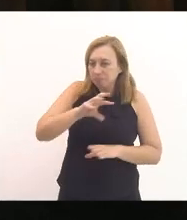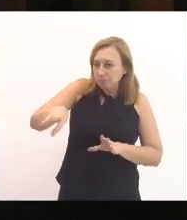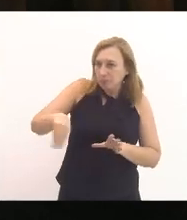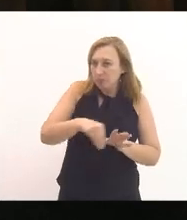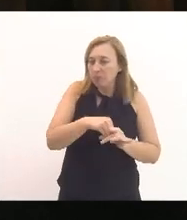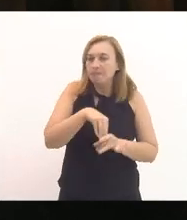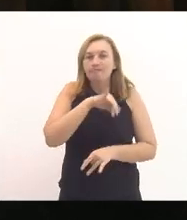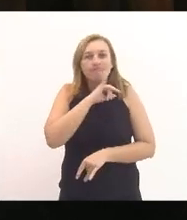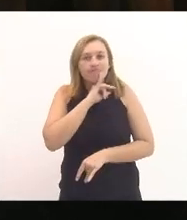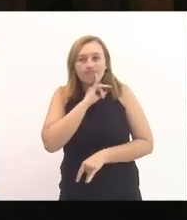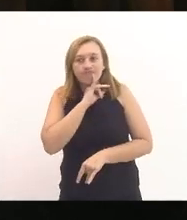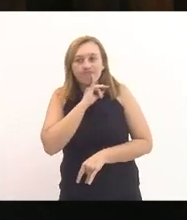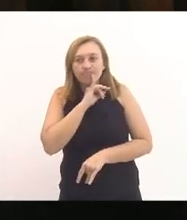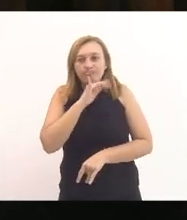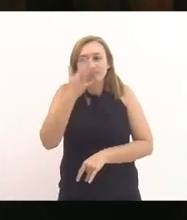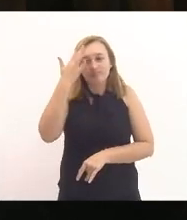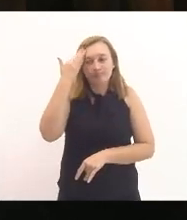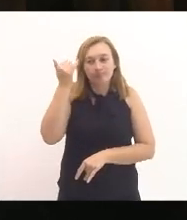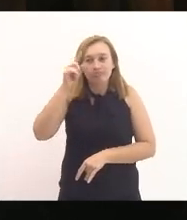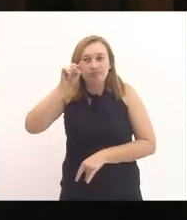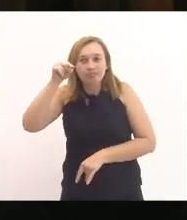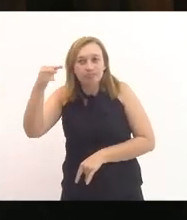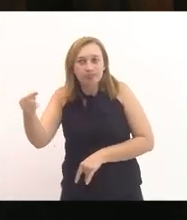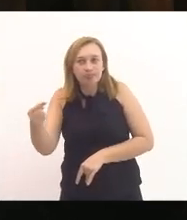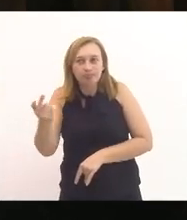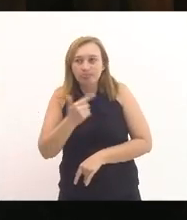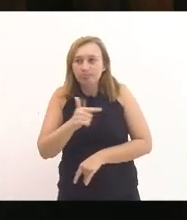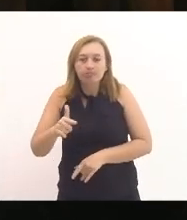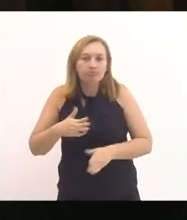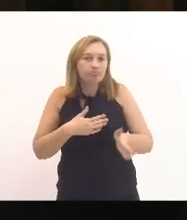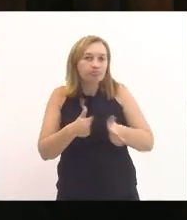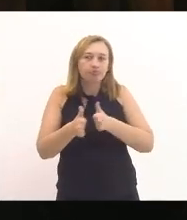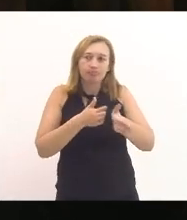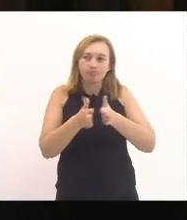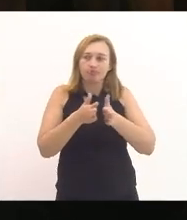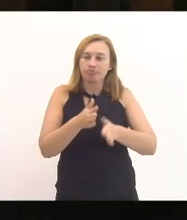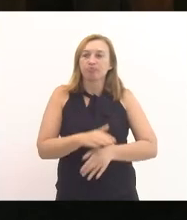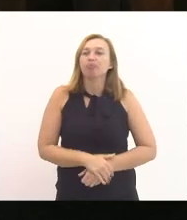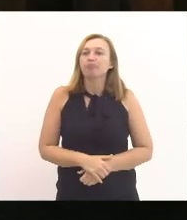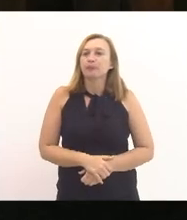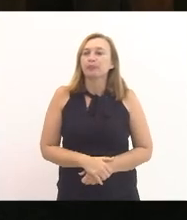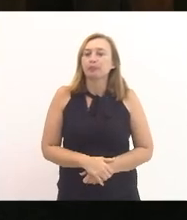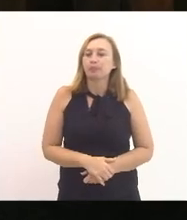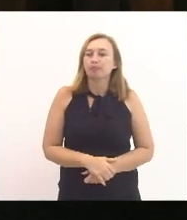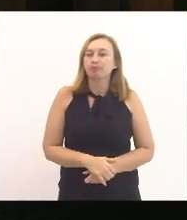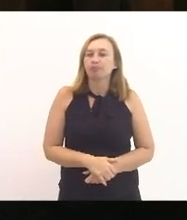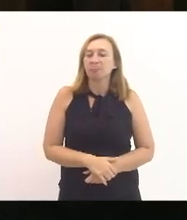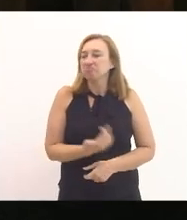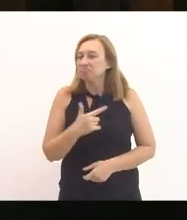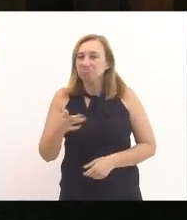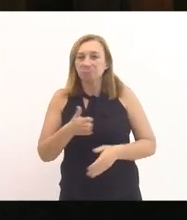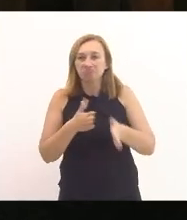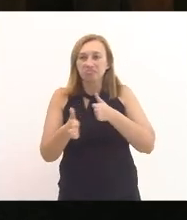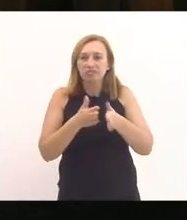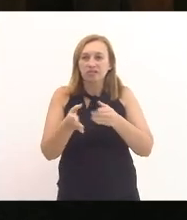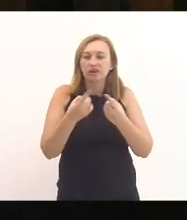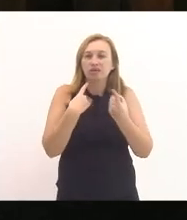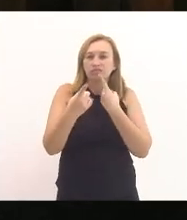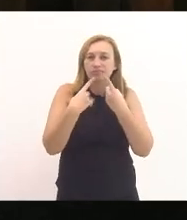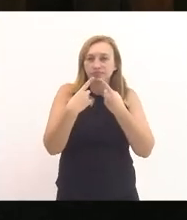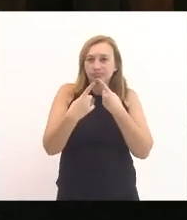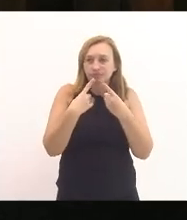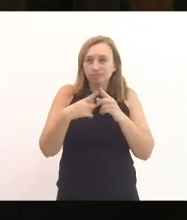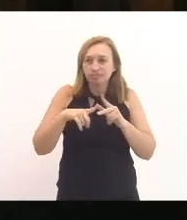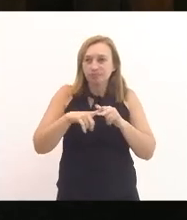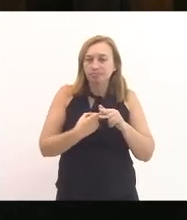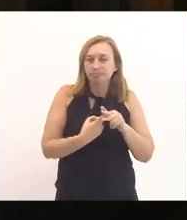incluir mas infelizmente Ficamos sabendo depois que também não tivemos acesso e não tivemos acesso ao debate de